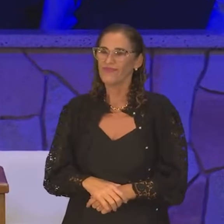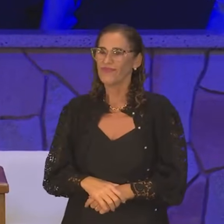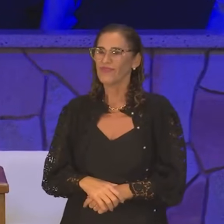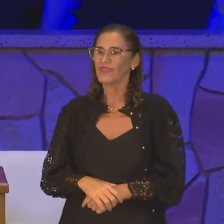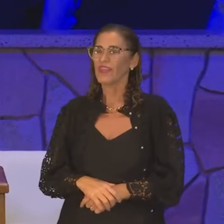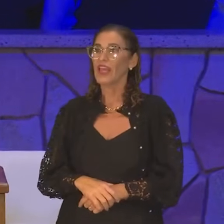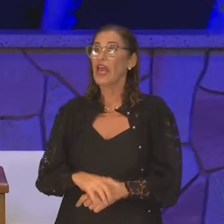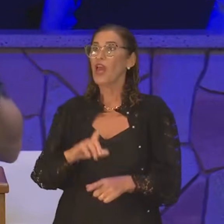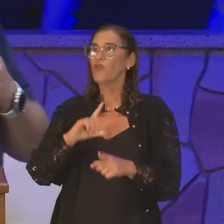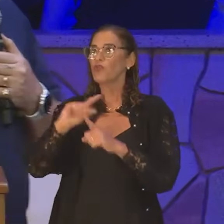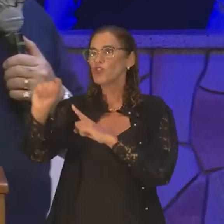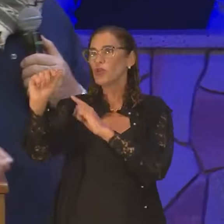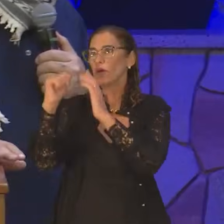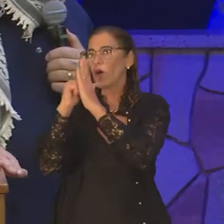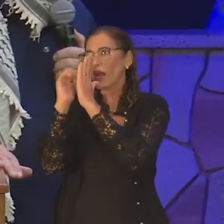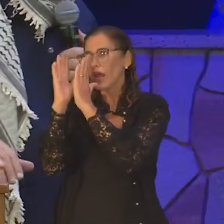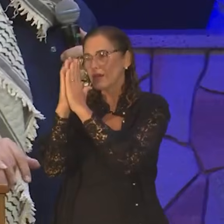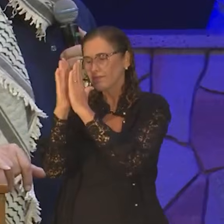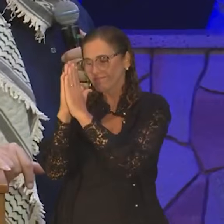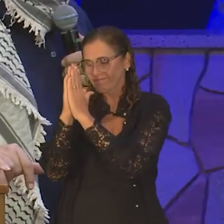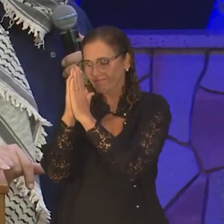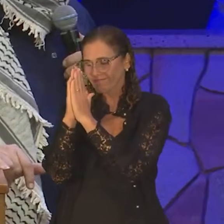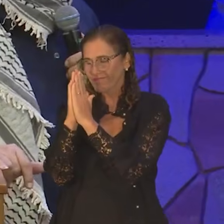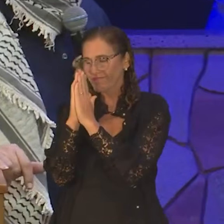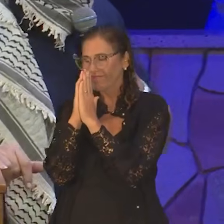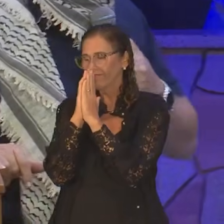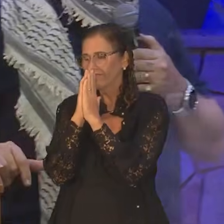Eu fugi para a oração.